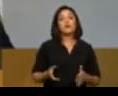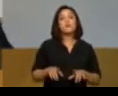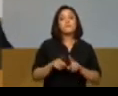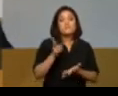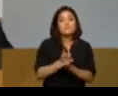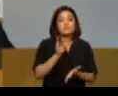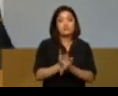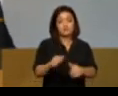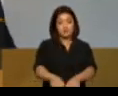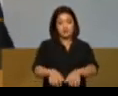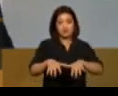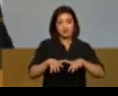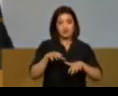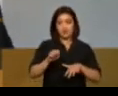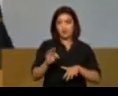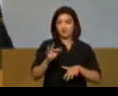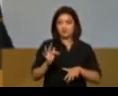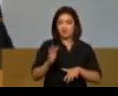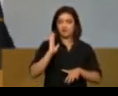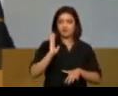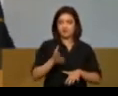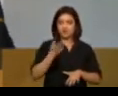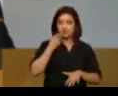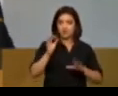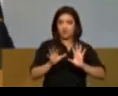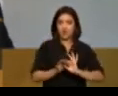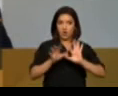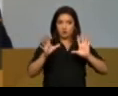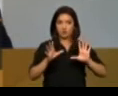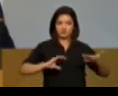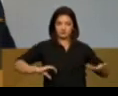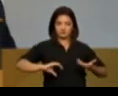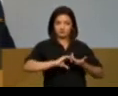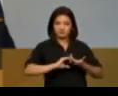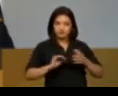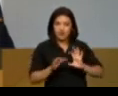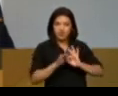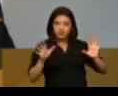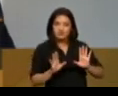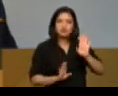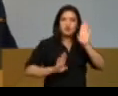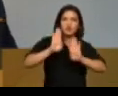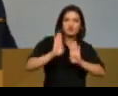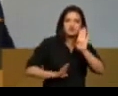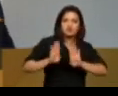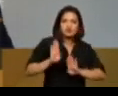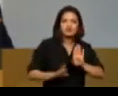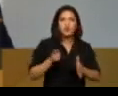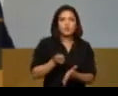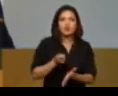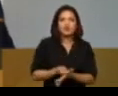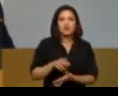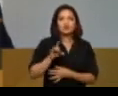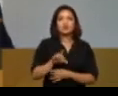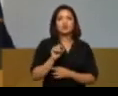que o plenário desta Suprema Corte tenha entendido que a autorização legislativa e a licitação pública se mostra obrigatória